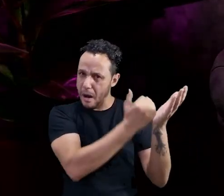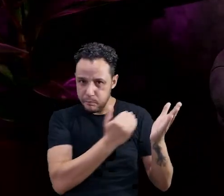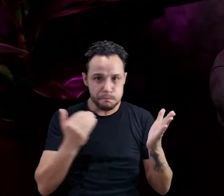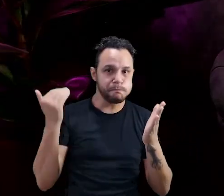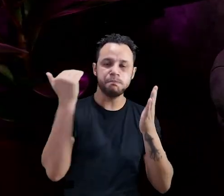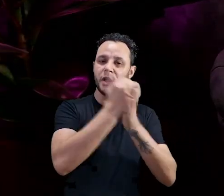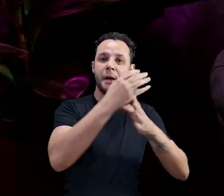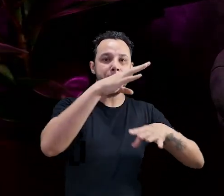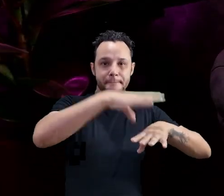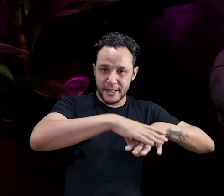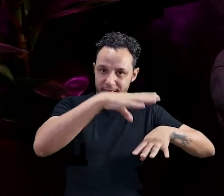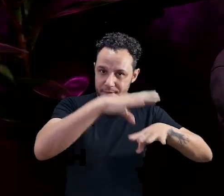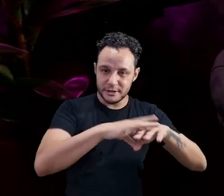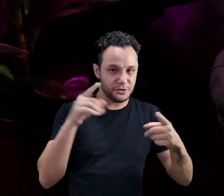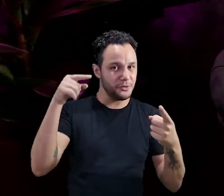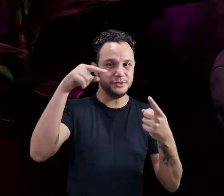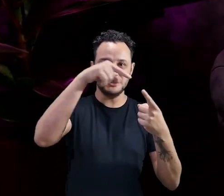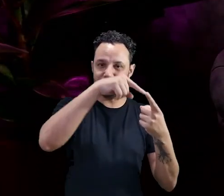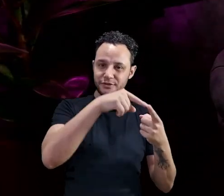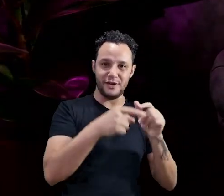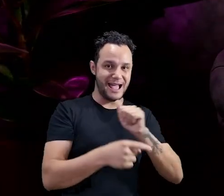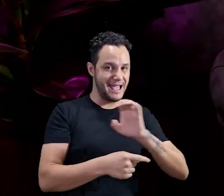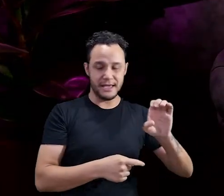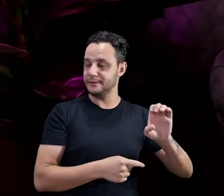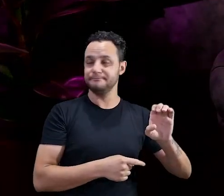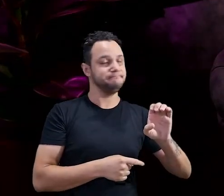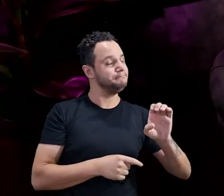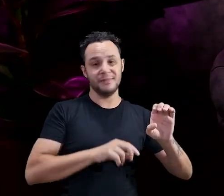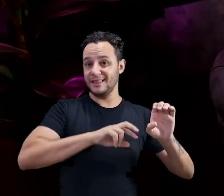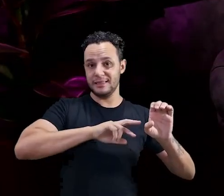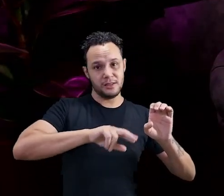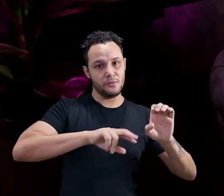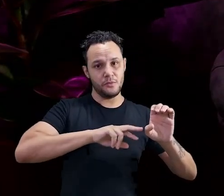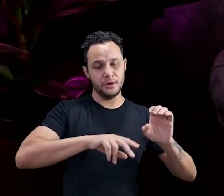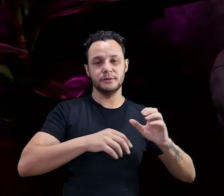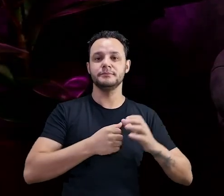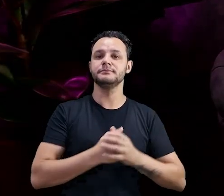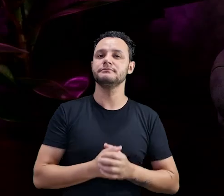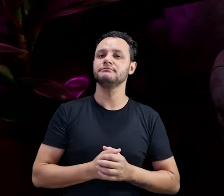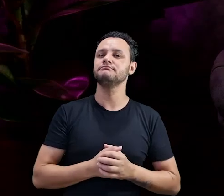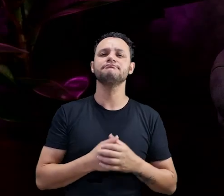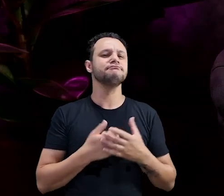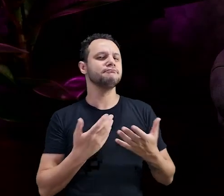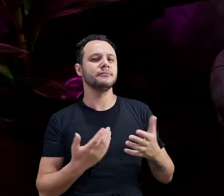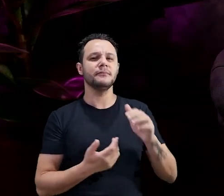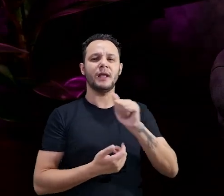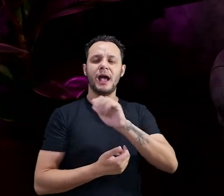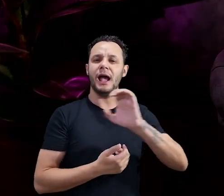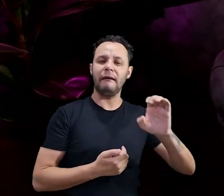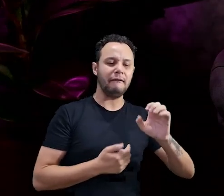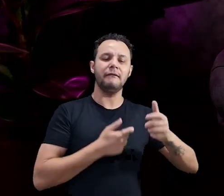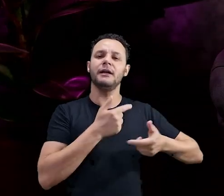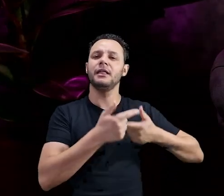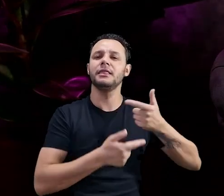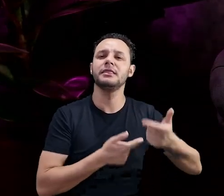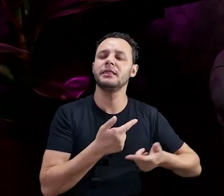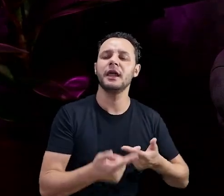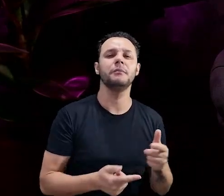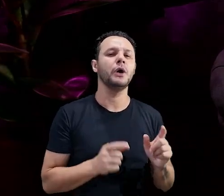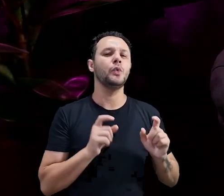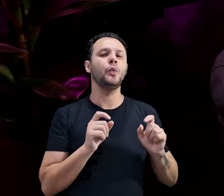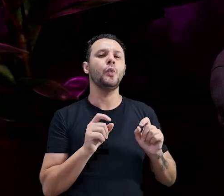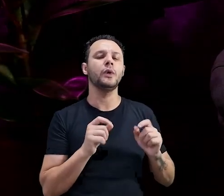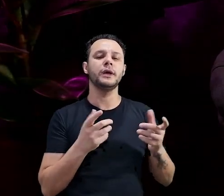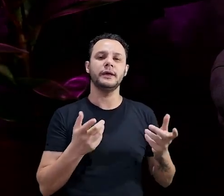aulas de matemática. Esse não é o papel do AEE definitivamente. Então, o que é o trabalho no AE?